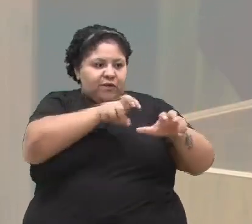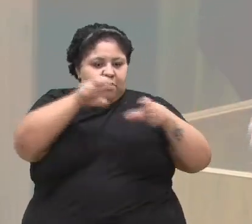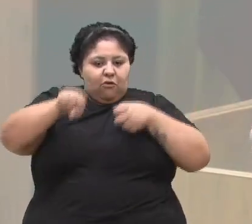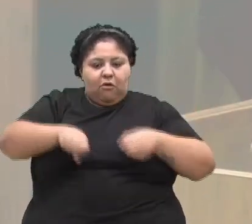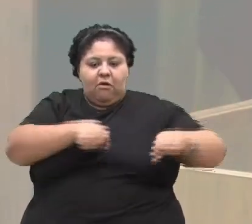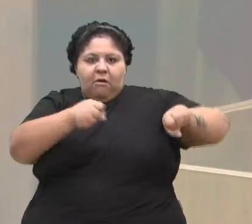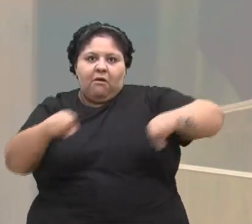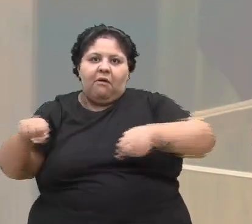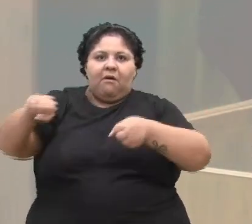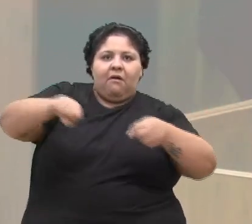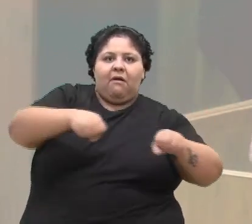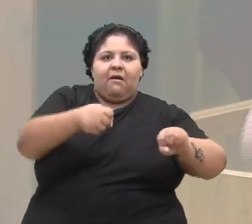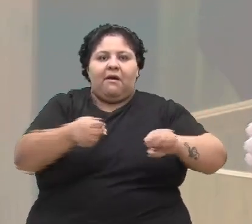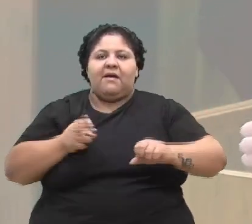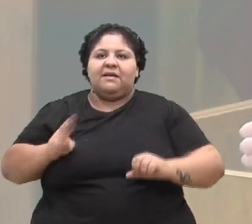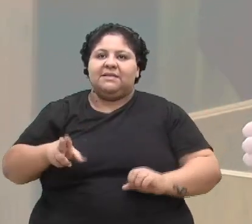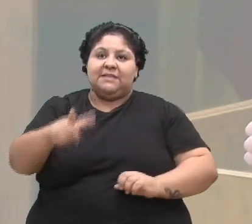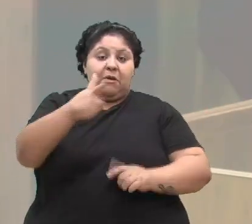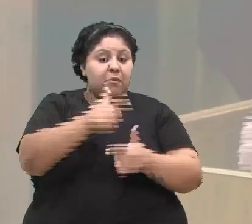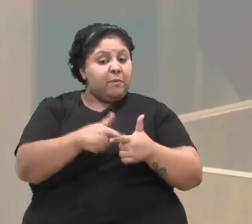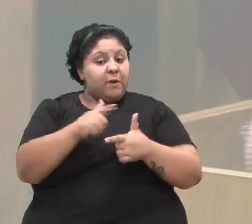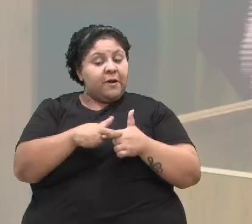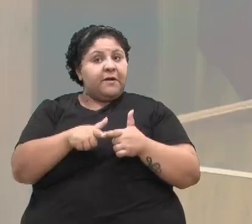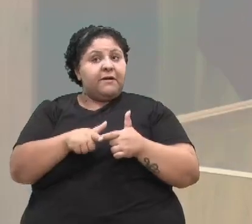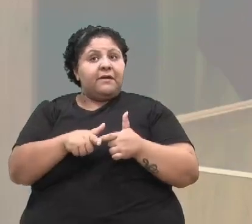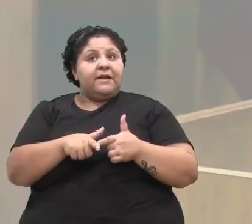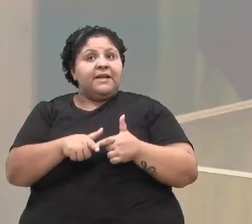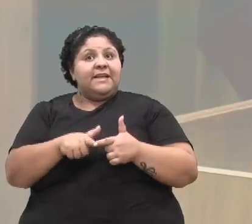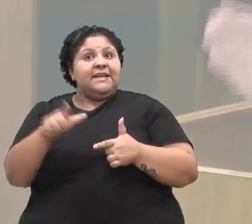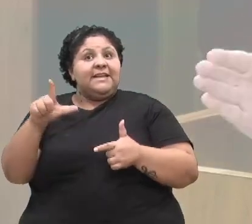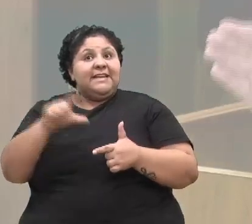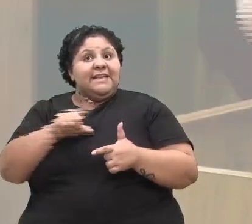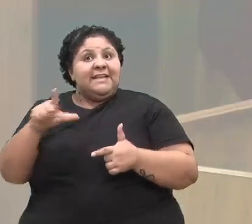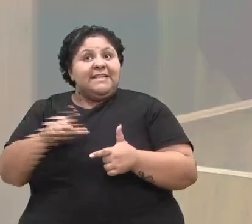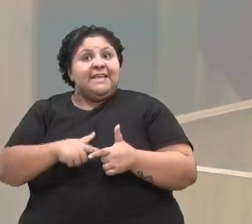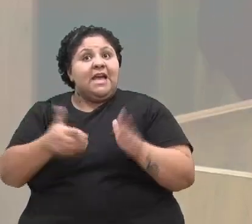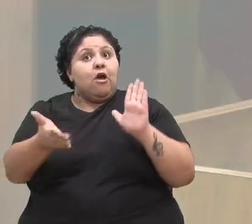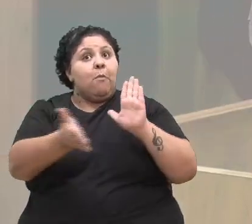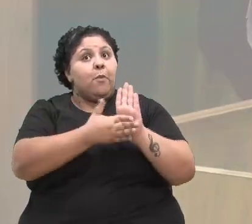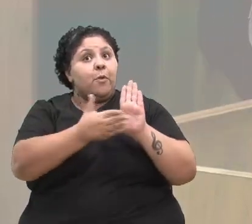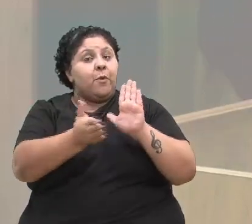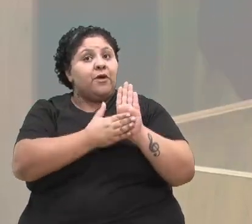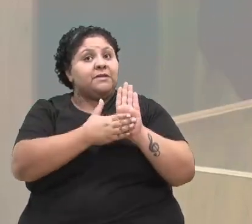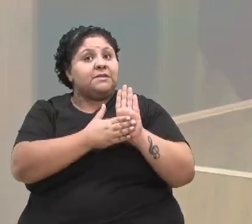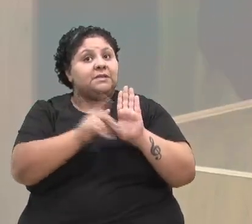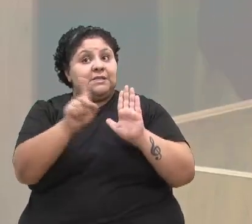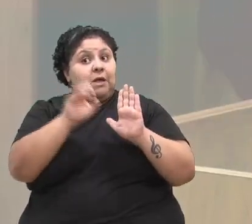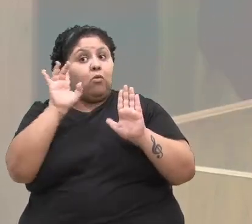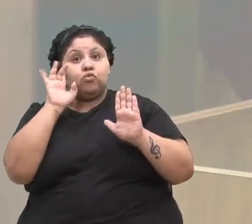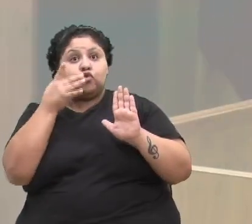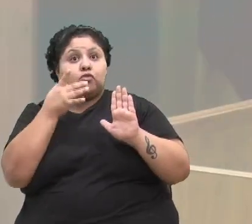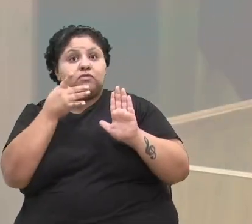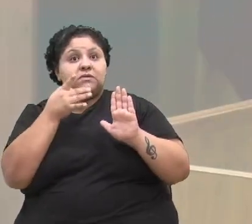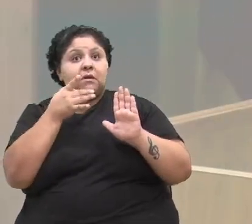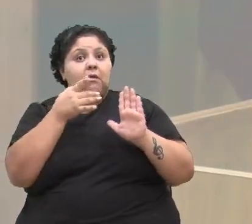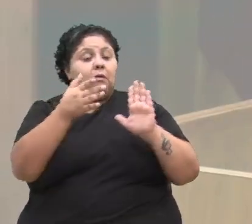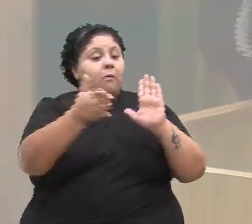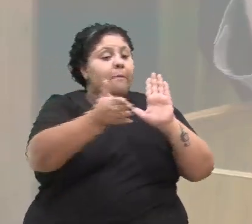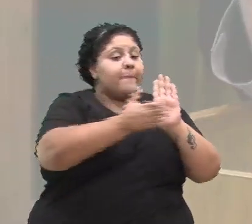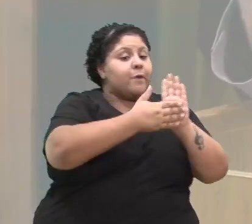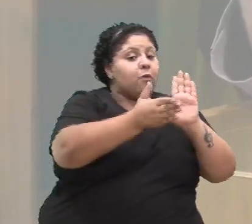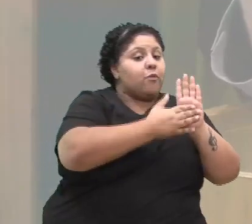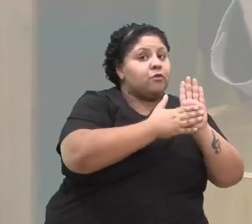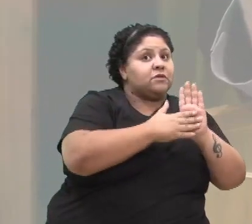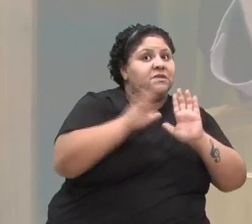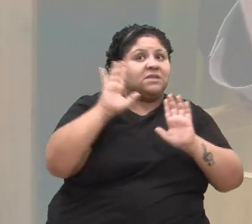sempre que você tiver um problema, sempre traga uma proposta. Não é a solução, proposta. A solução se